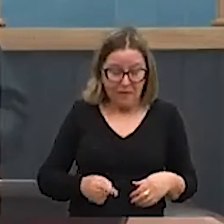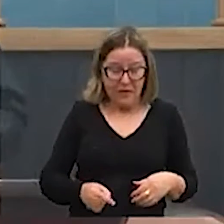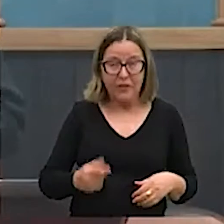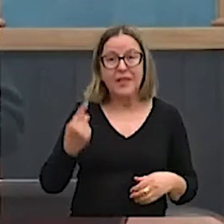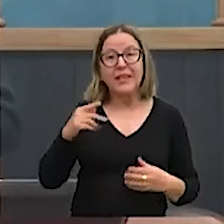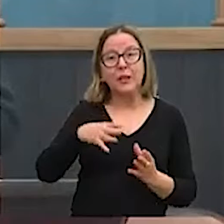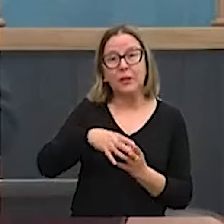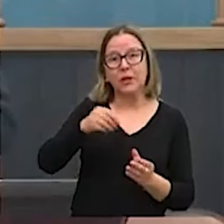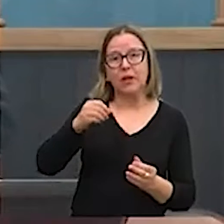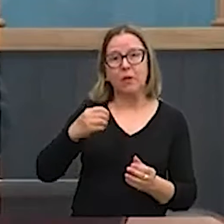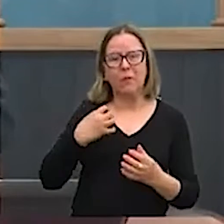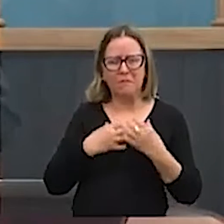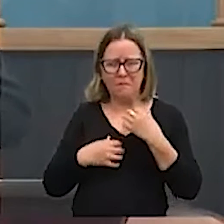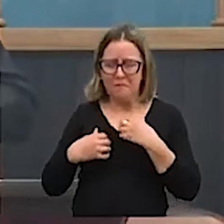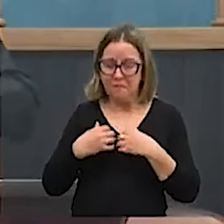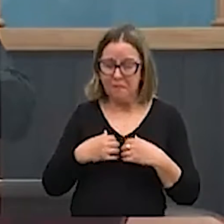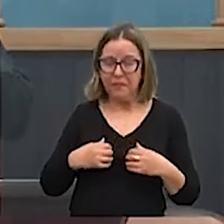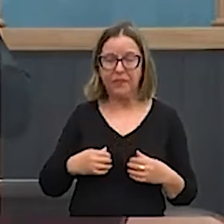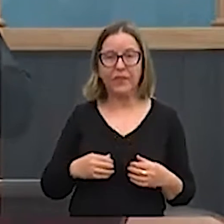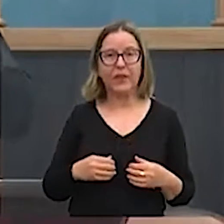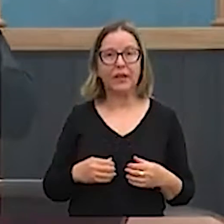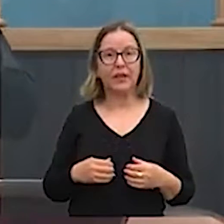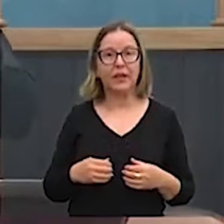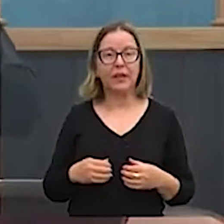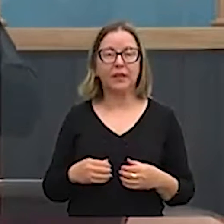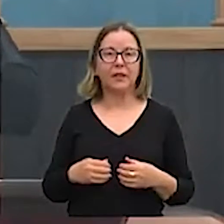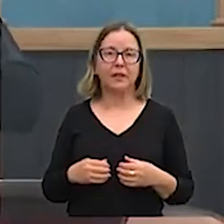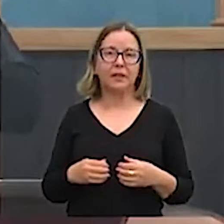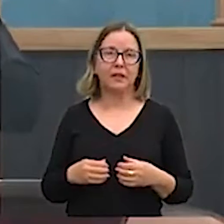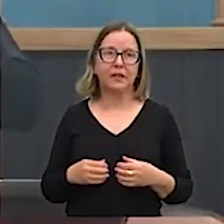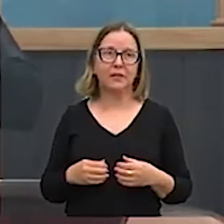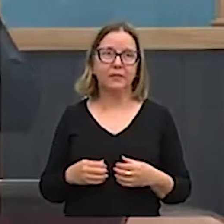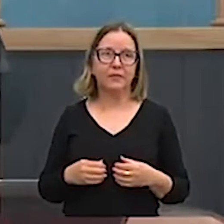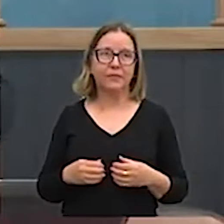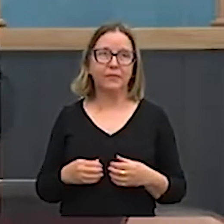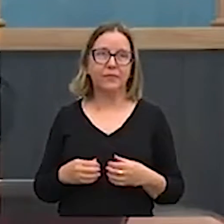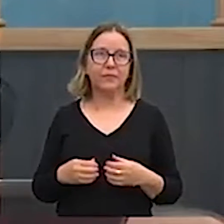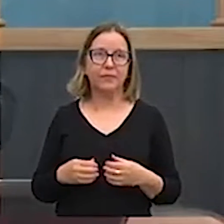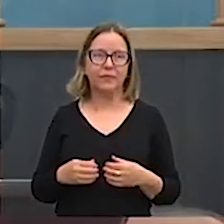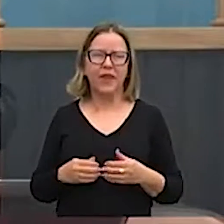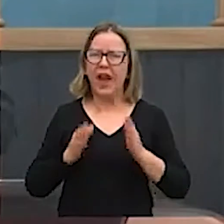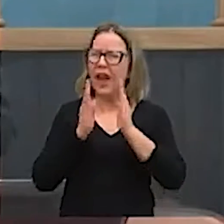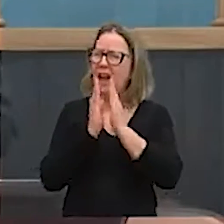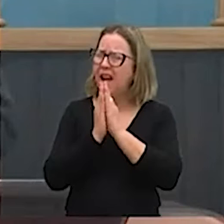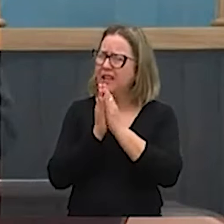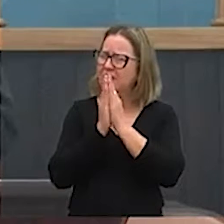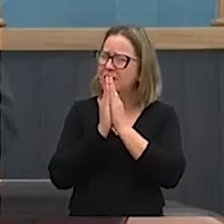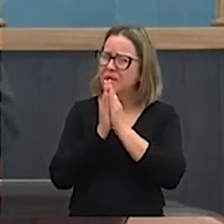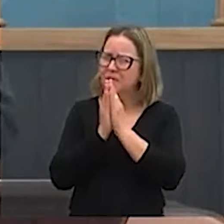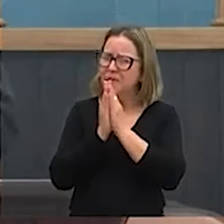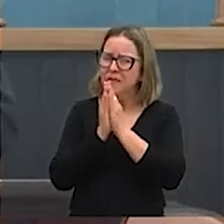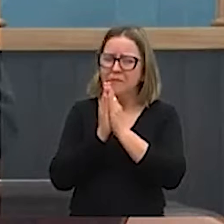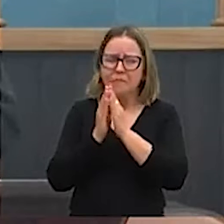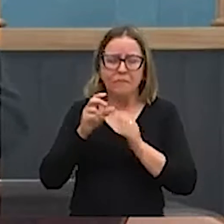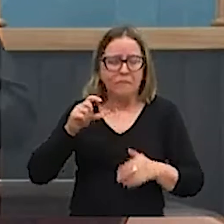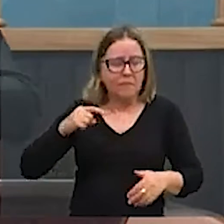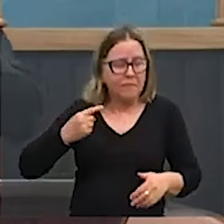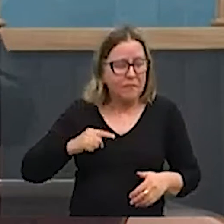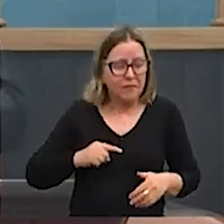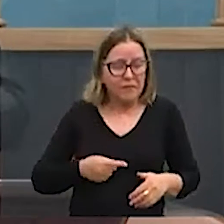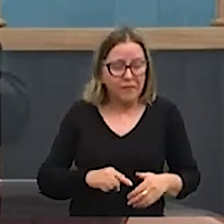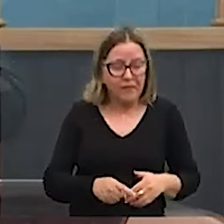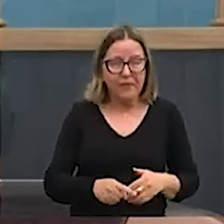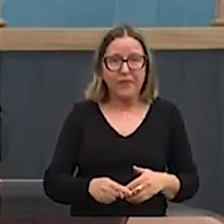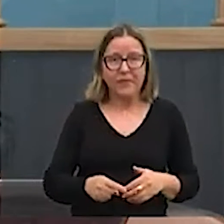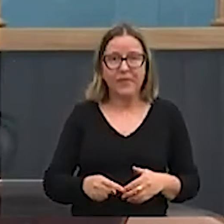perturbada e ele deveria orar com tão intensidade, ele deveria pedir ao